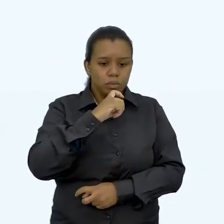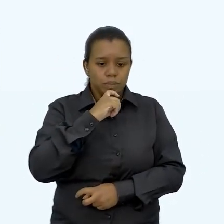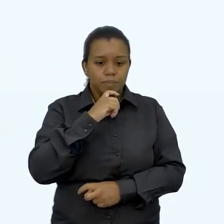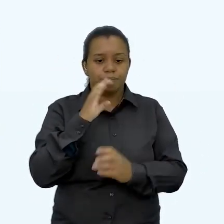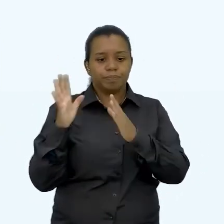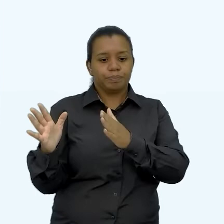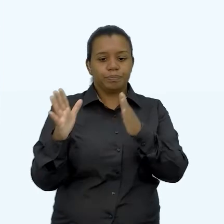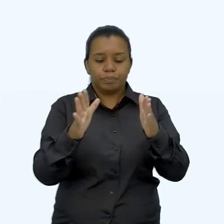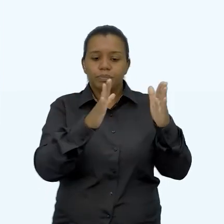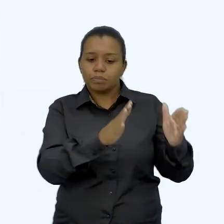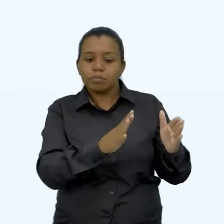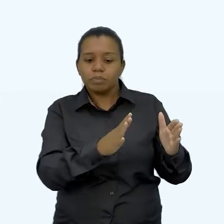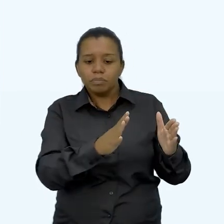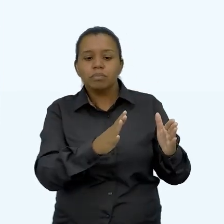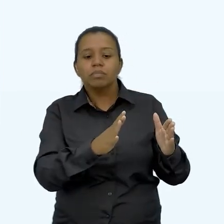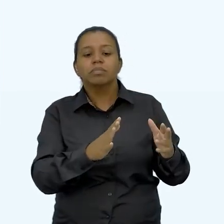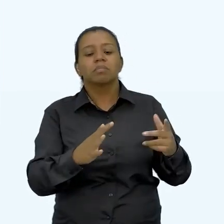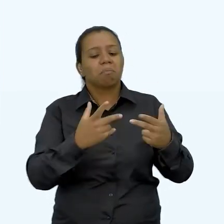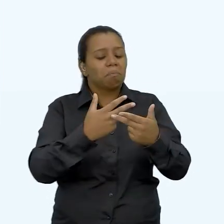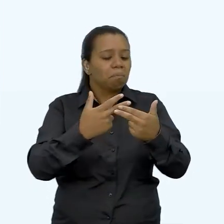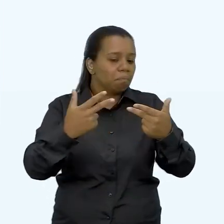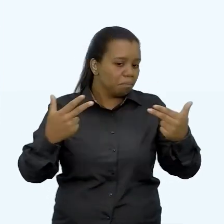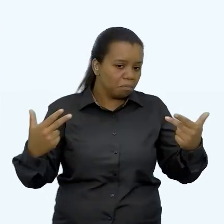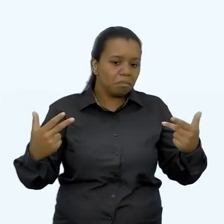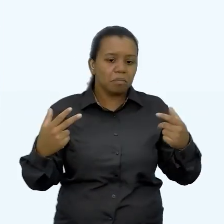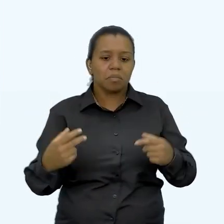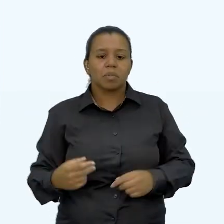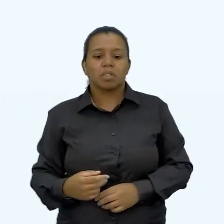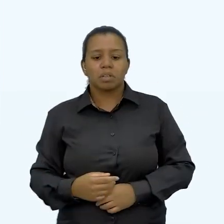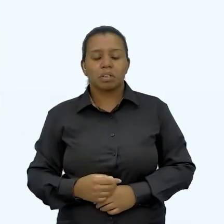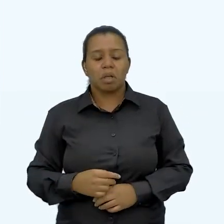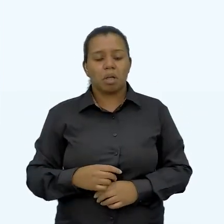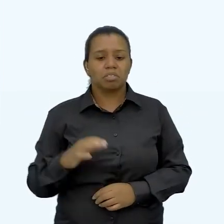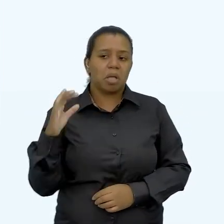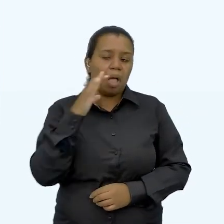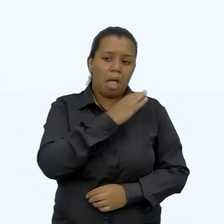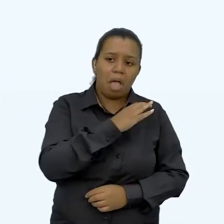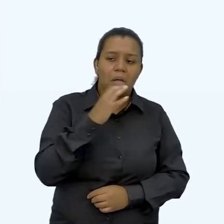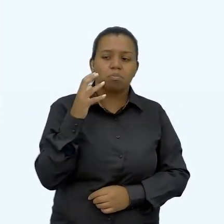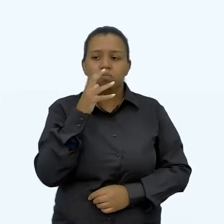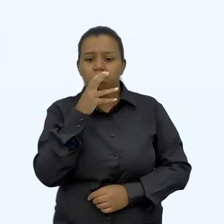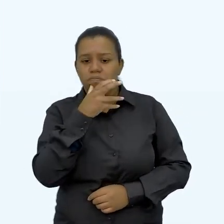qual possui as suas particularidades e velocidades distintas.